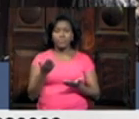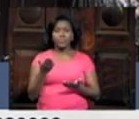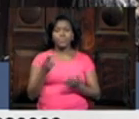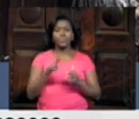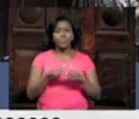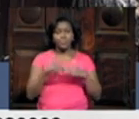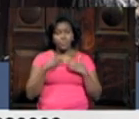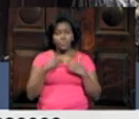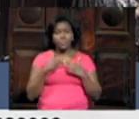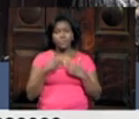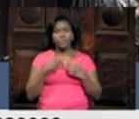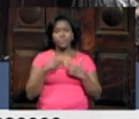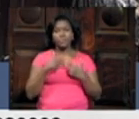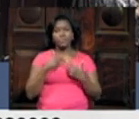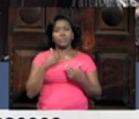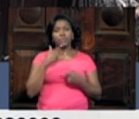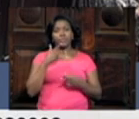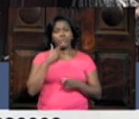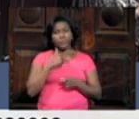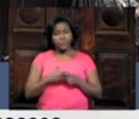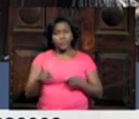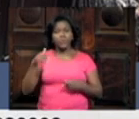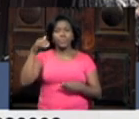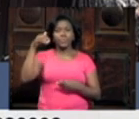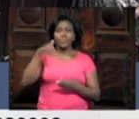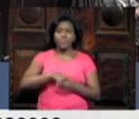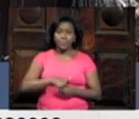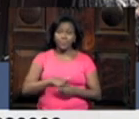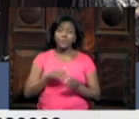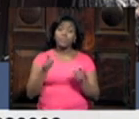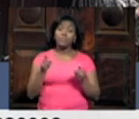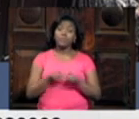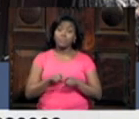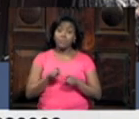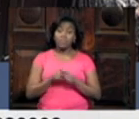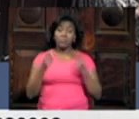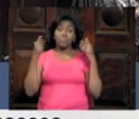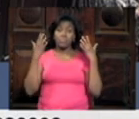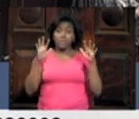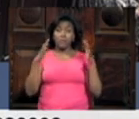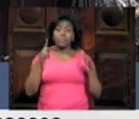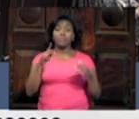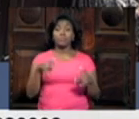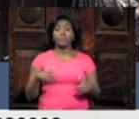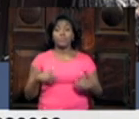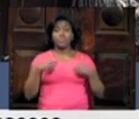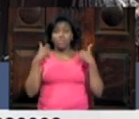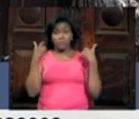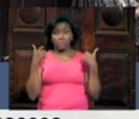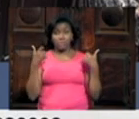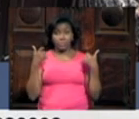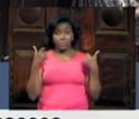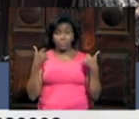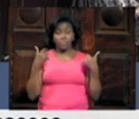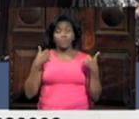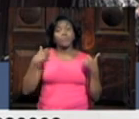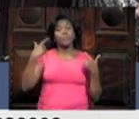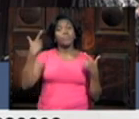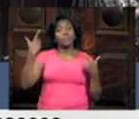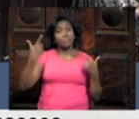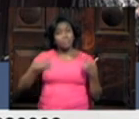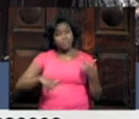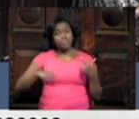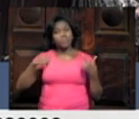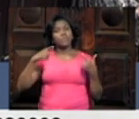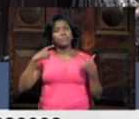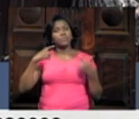brilhante vitória nas urnas e também parabenizá-lo pelo seu aniversário. Mais uma primavera